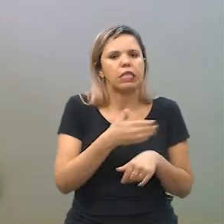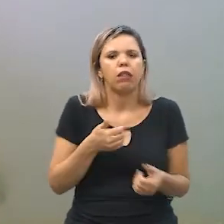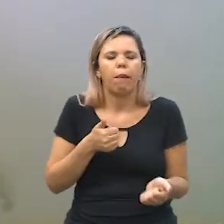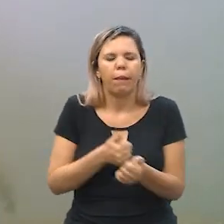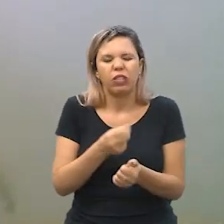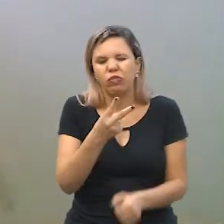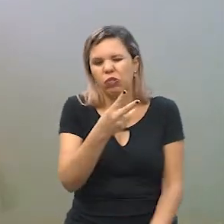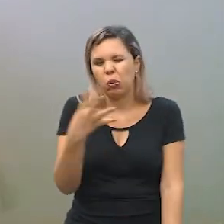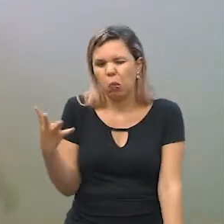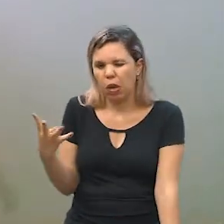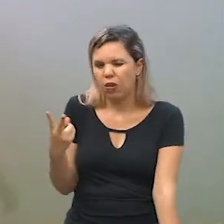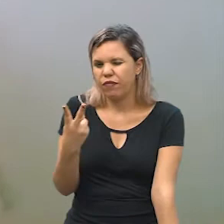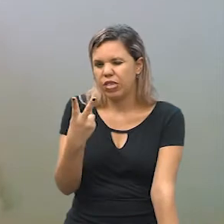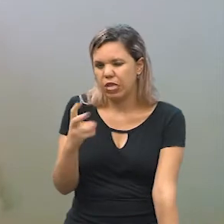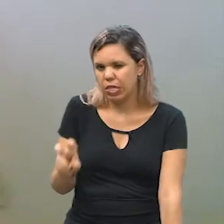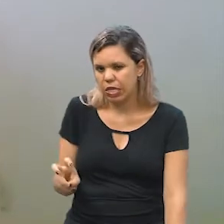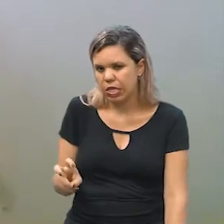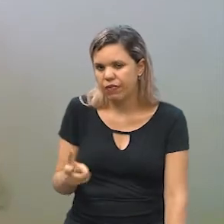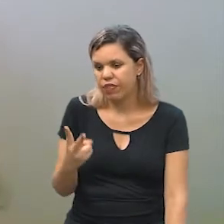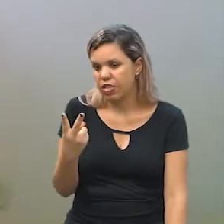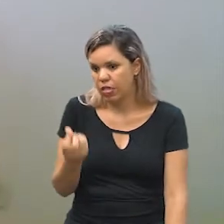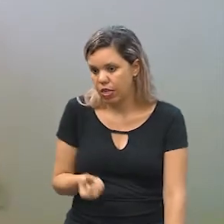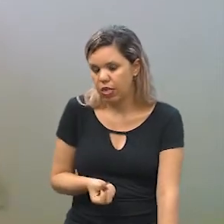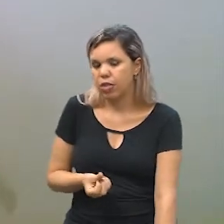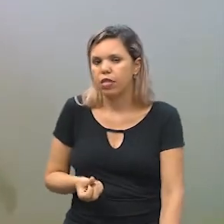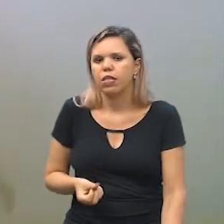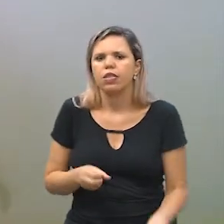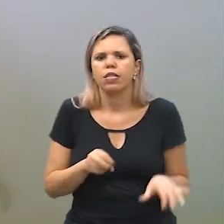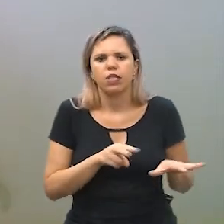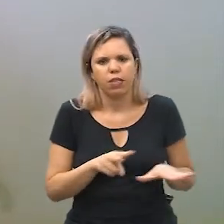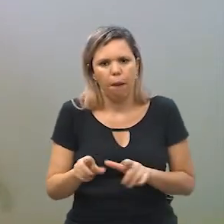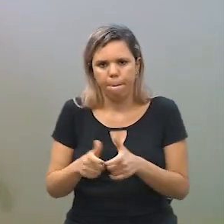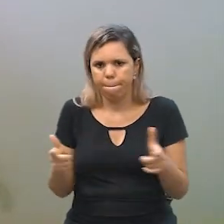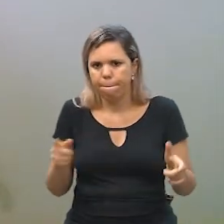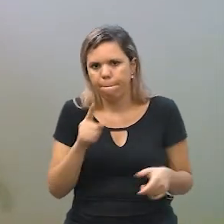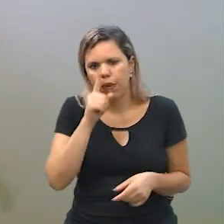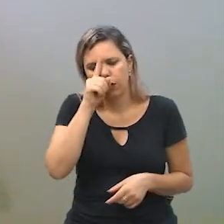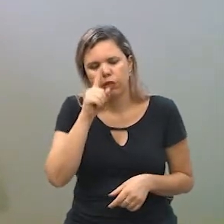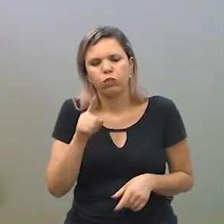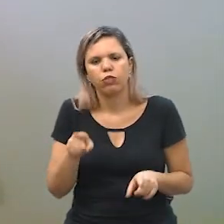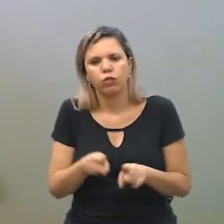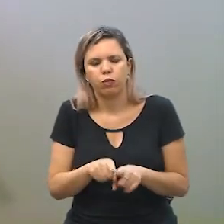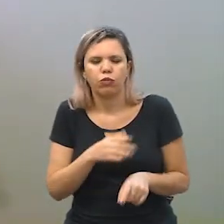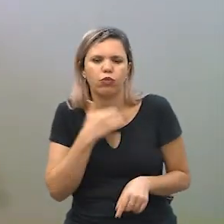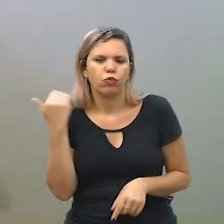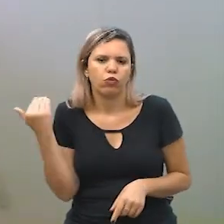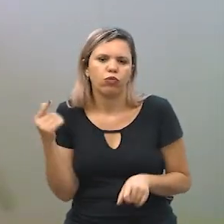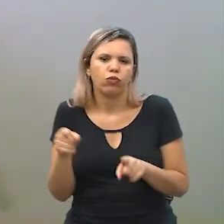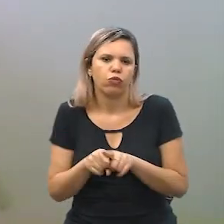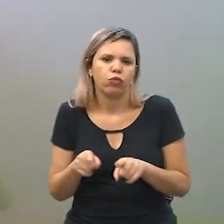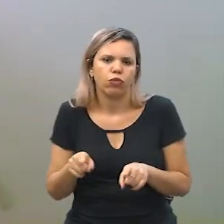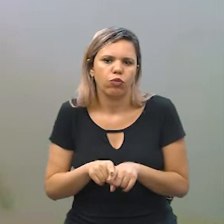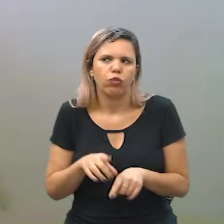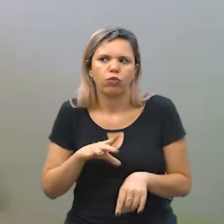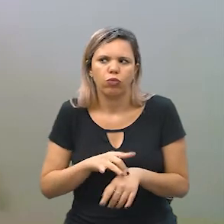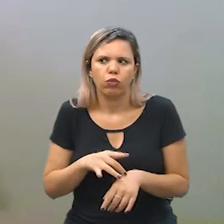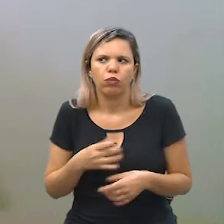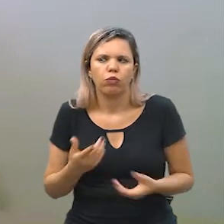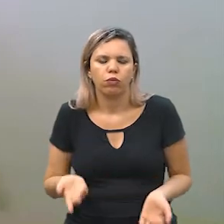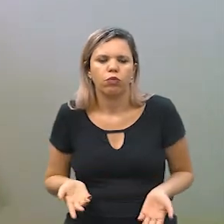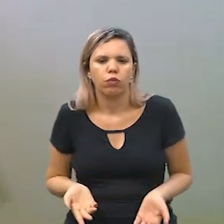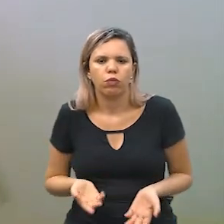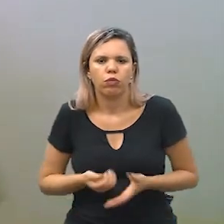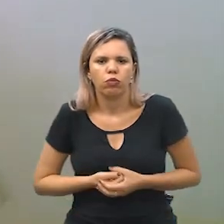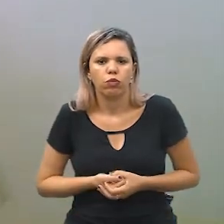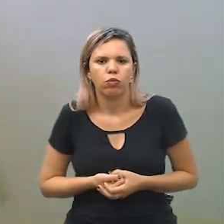suas 24, 25, 26 semanas, maior o risco, tanto de morrer quanto de ficar com alguma complicação,